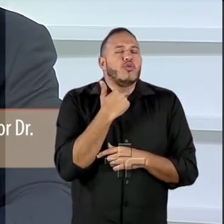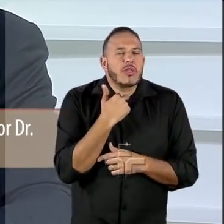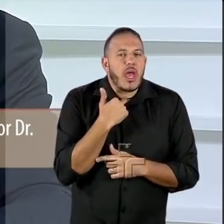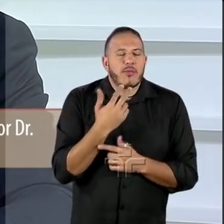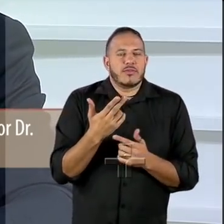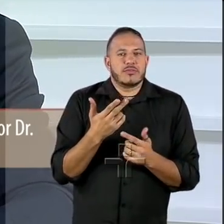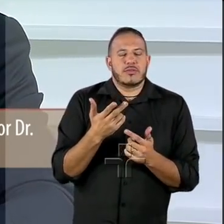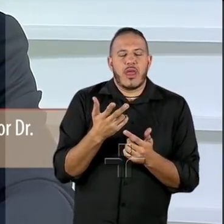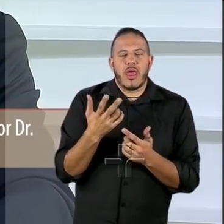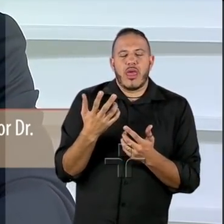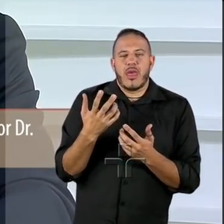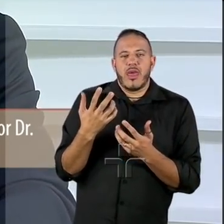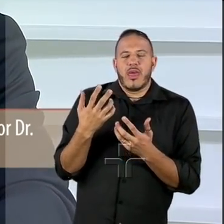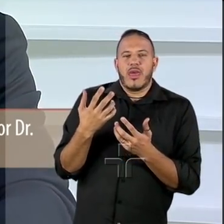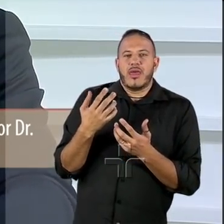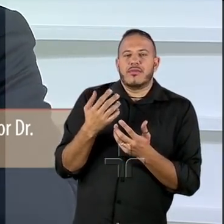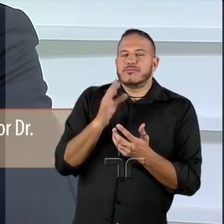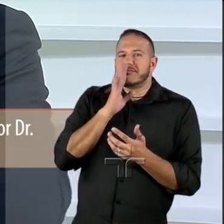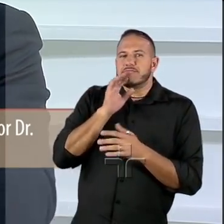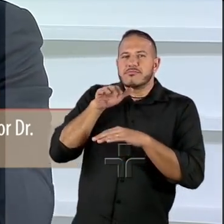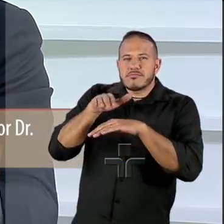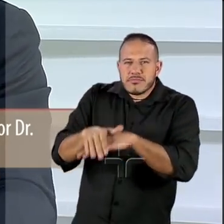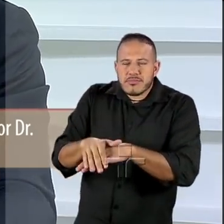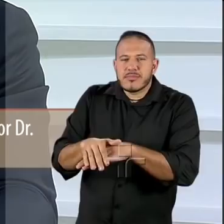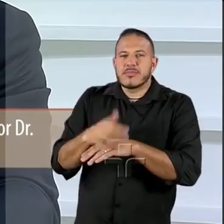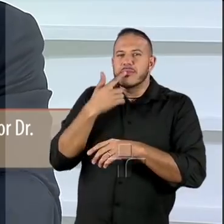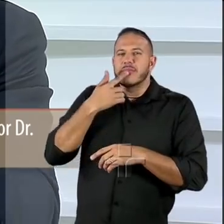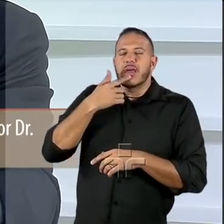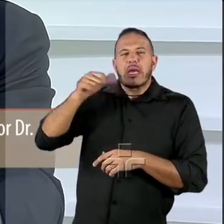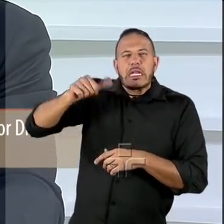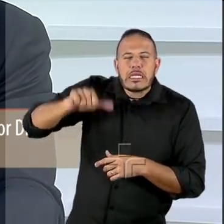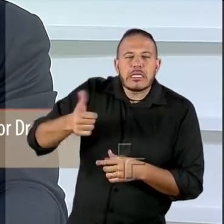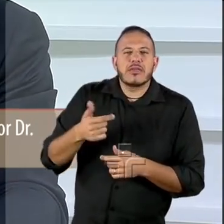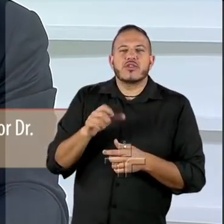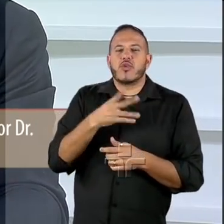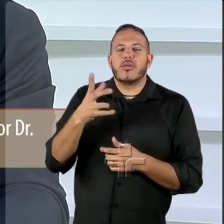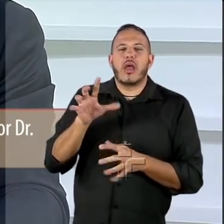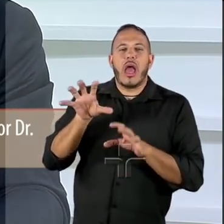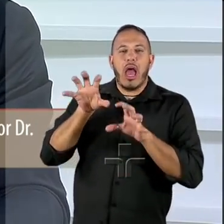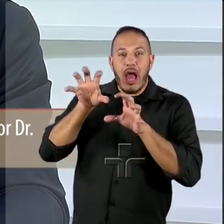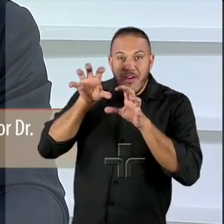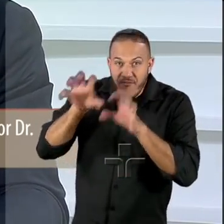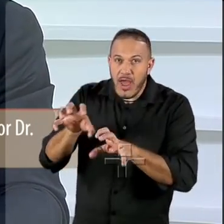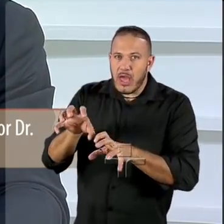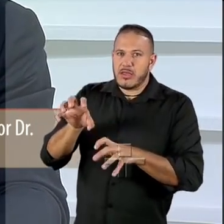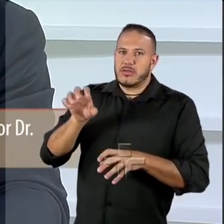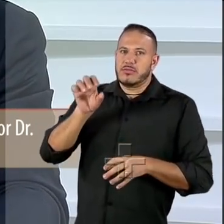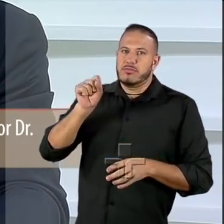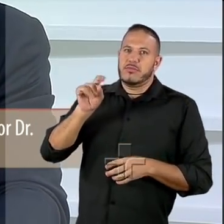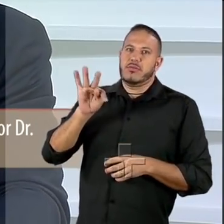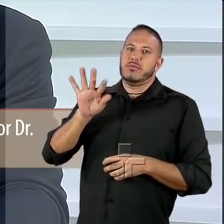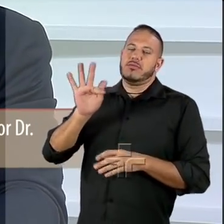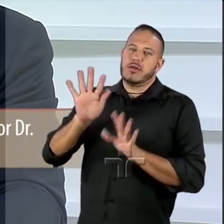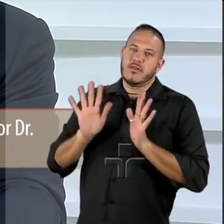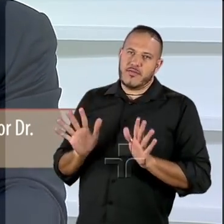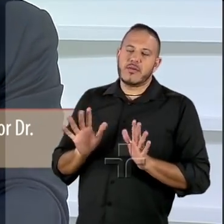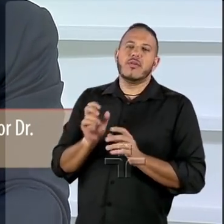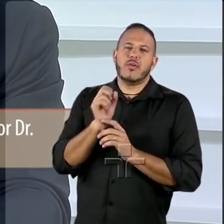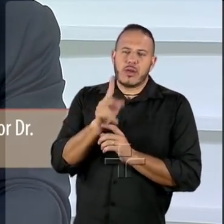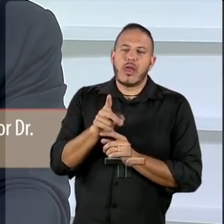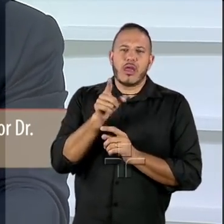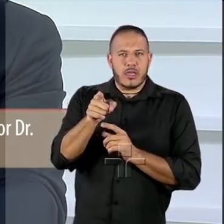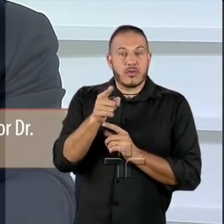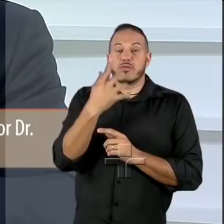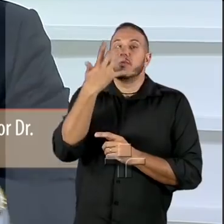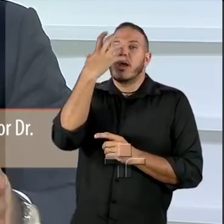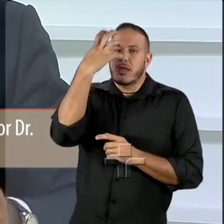por críticas que desqualifiquem ou que afetem a institucionalidade do tribunal. Pronto. Isso é extremamente